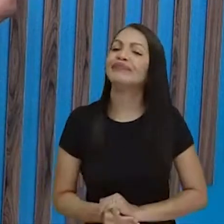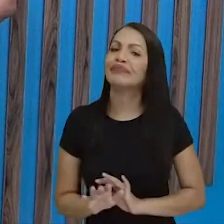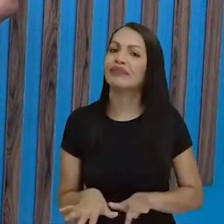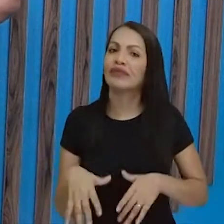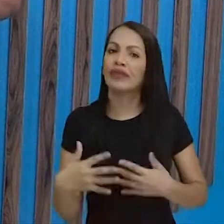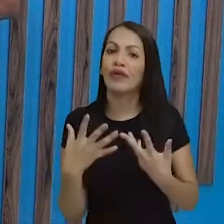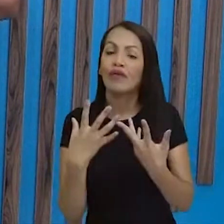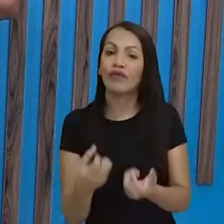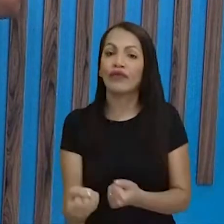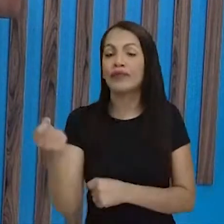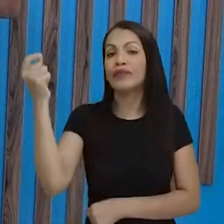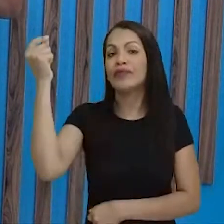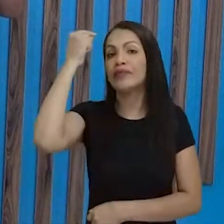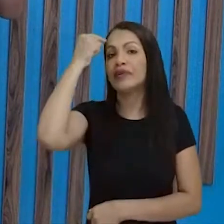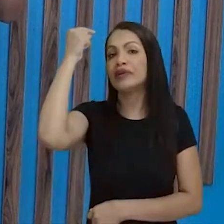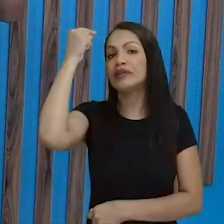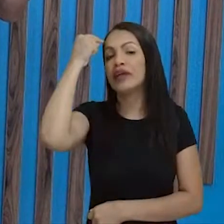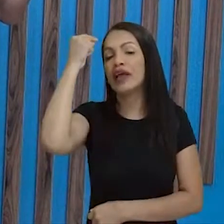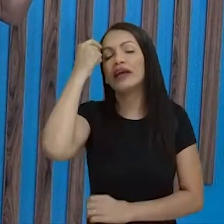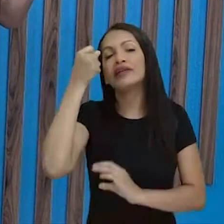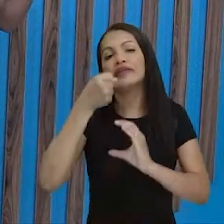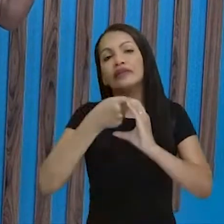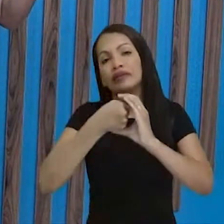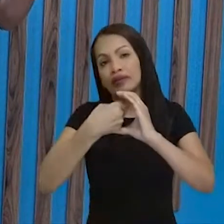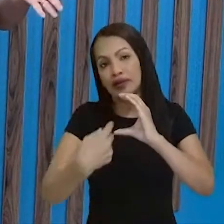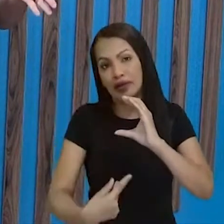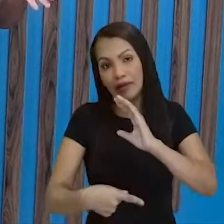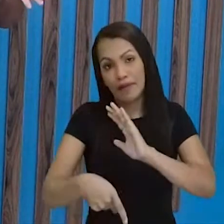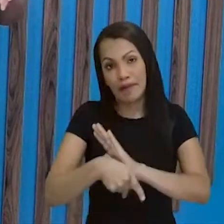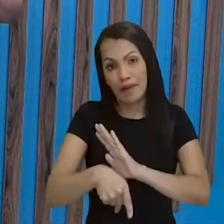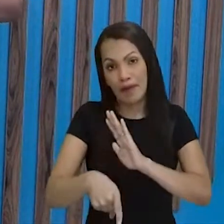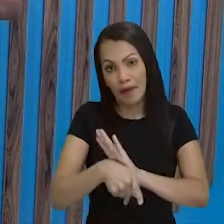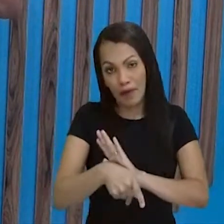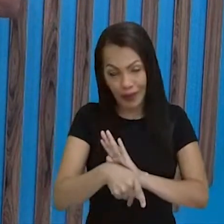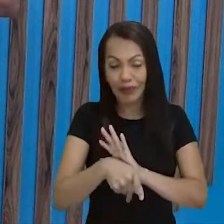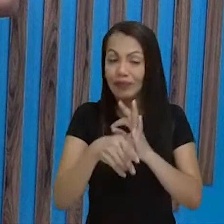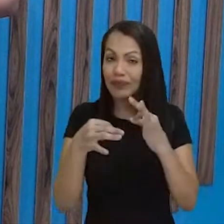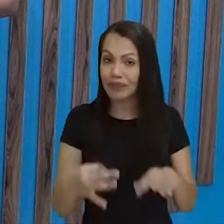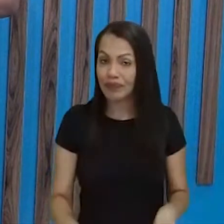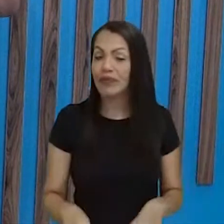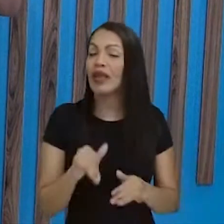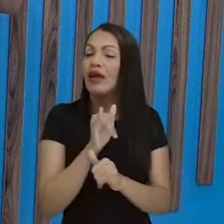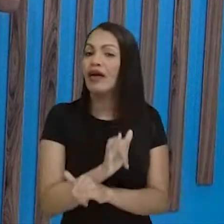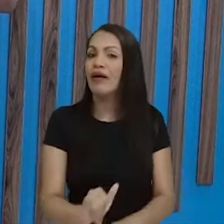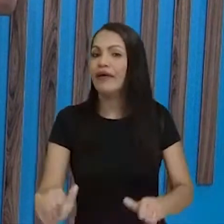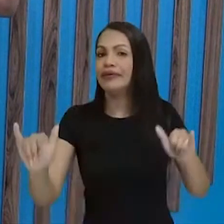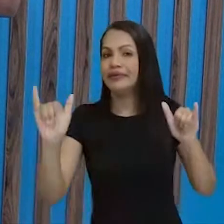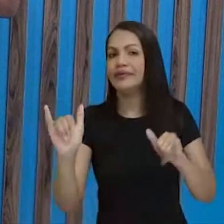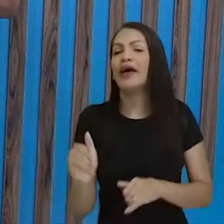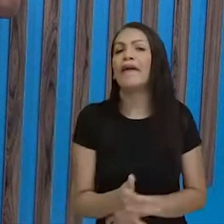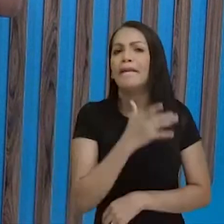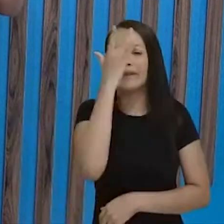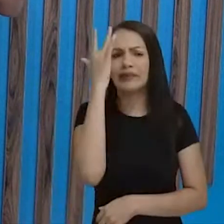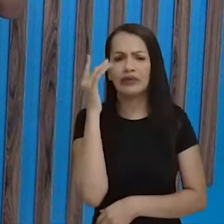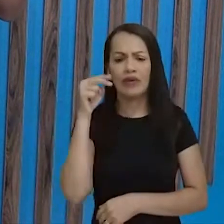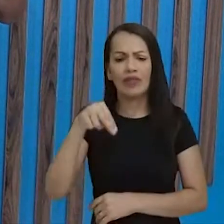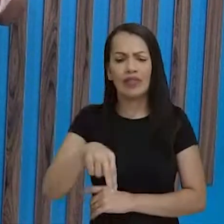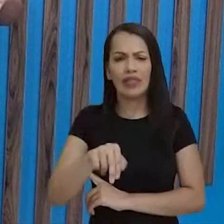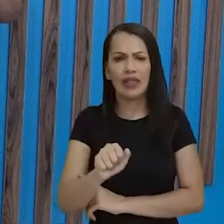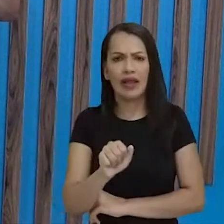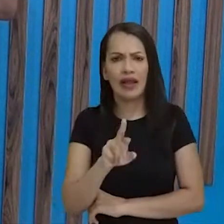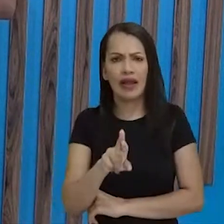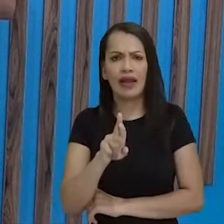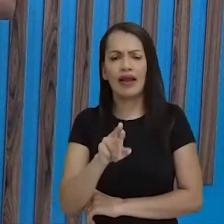vamos pensar um pouquinho na característica desse gênero textual. Ele é narrativo, tem alguém que está narrando aí, pode